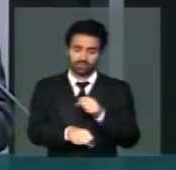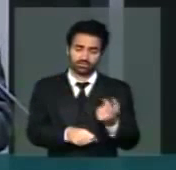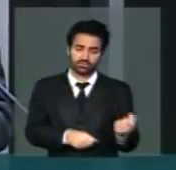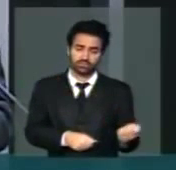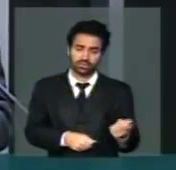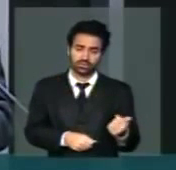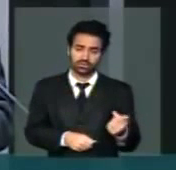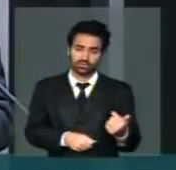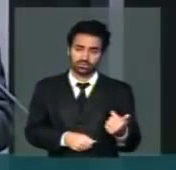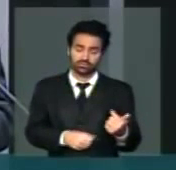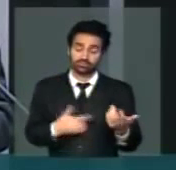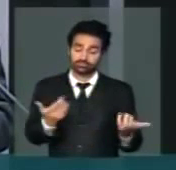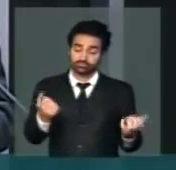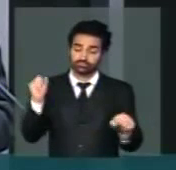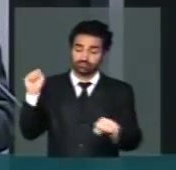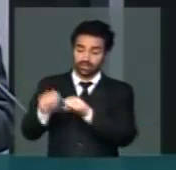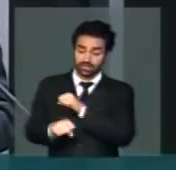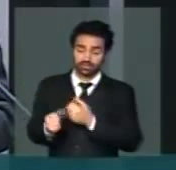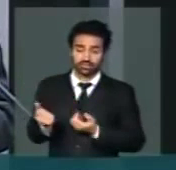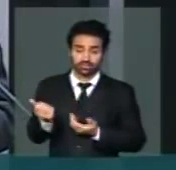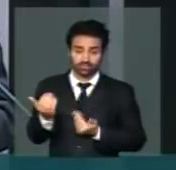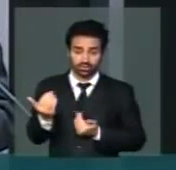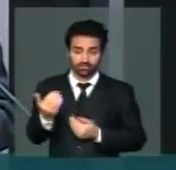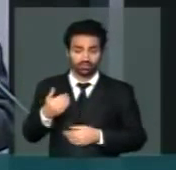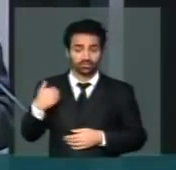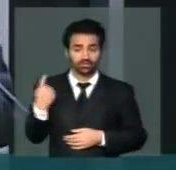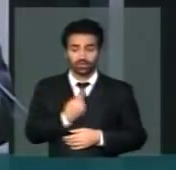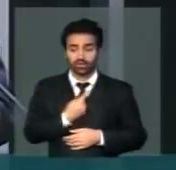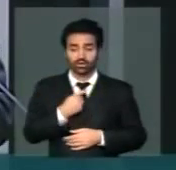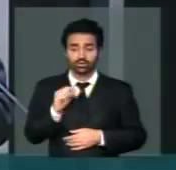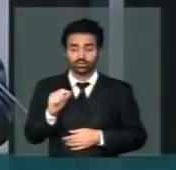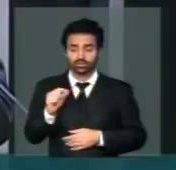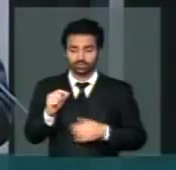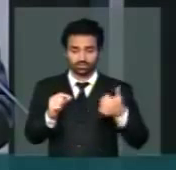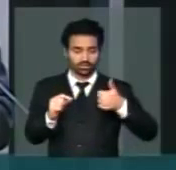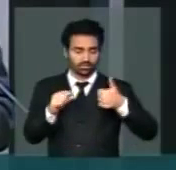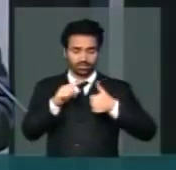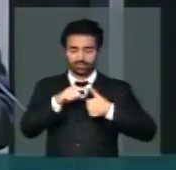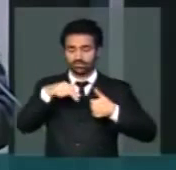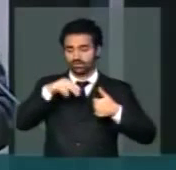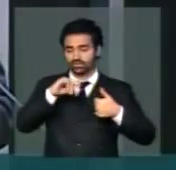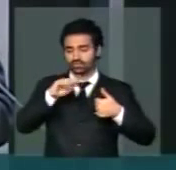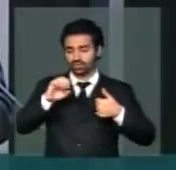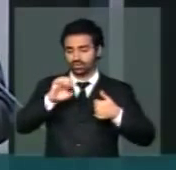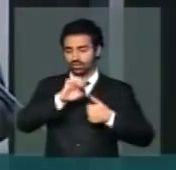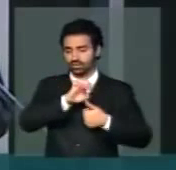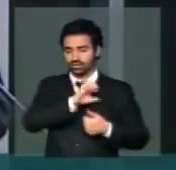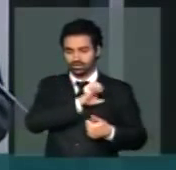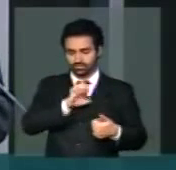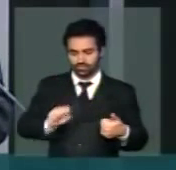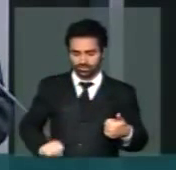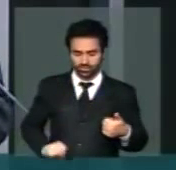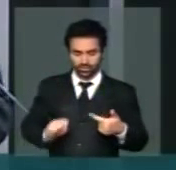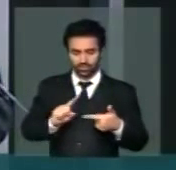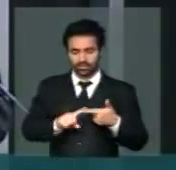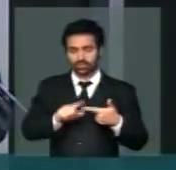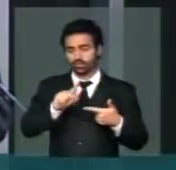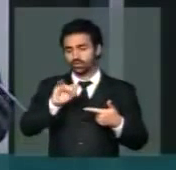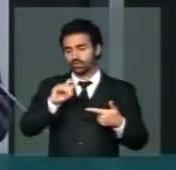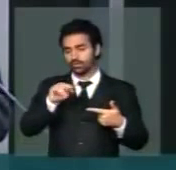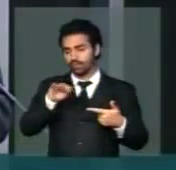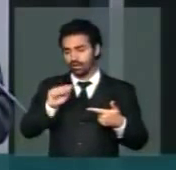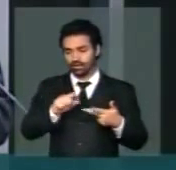Em matança de jovens, nós só somos superados pela Nigéria, El Salvador, Guatemala, Venezuela e